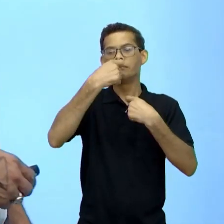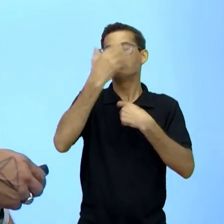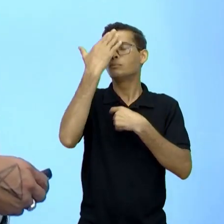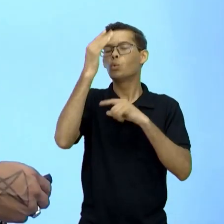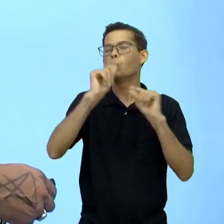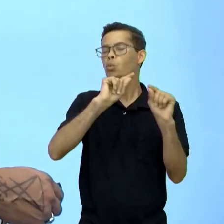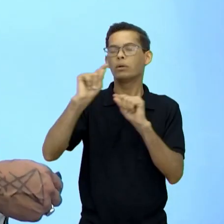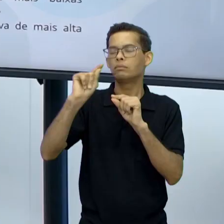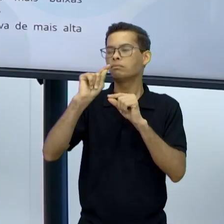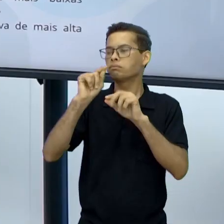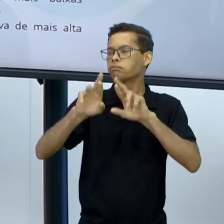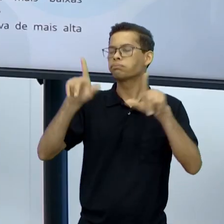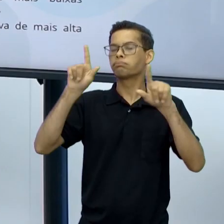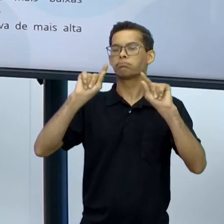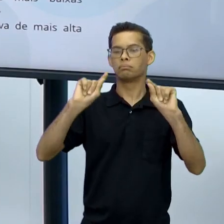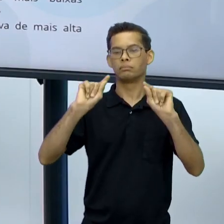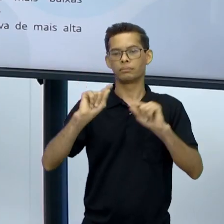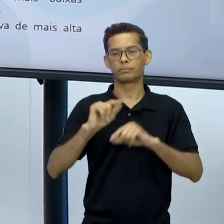para os nossos estudantes, né?